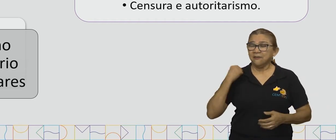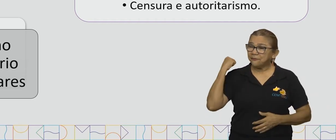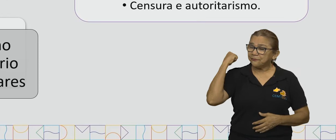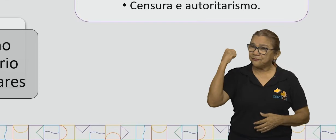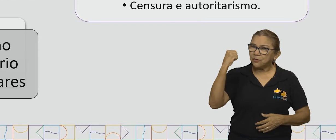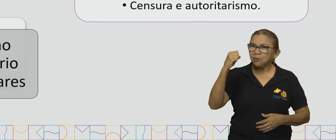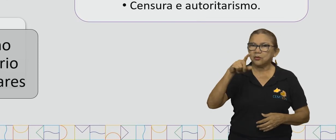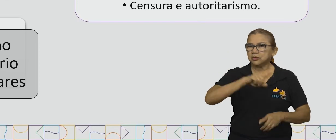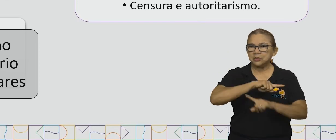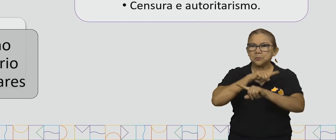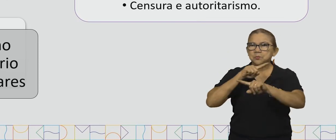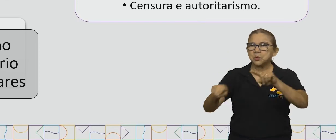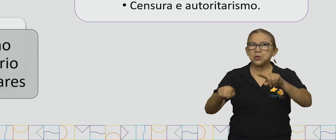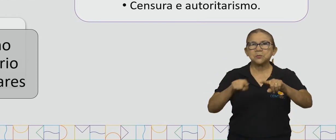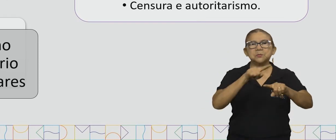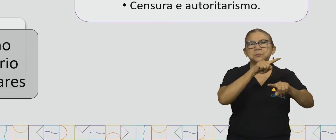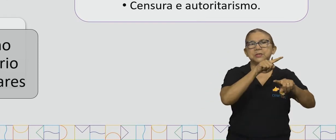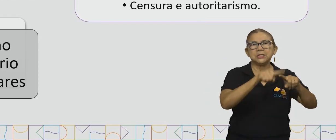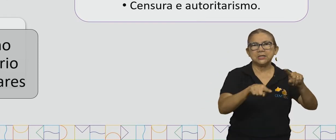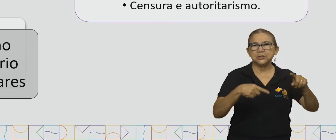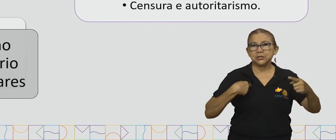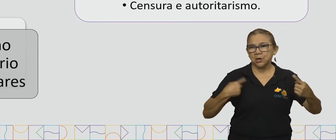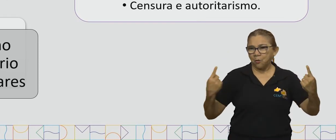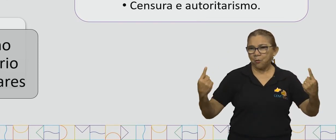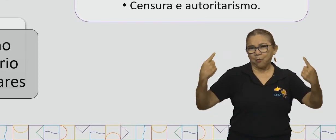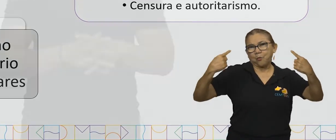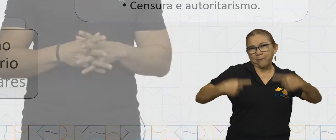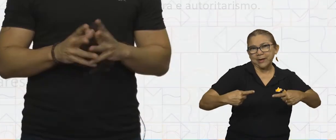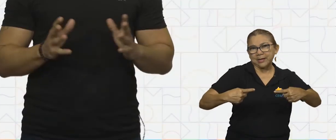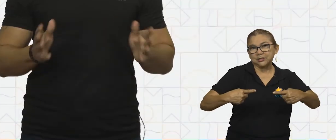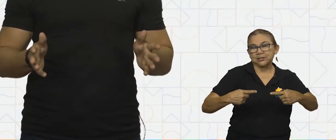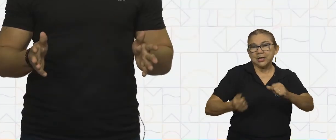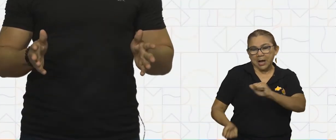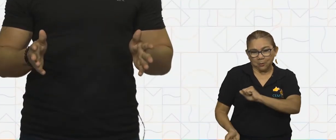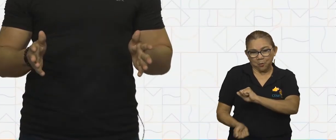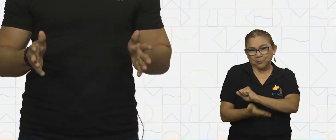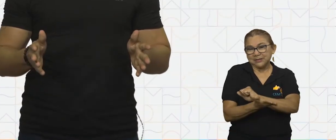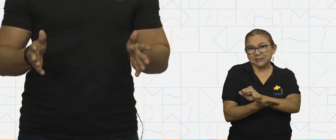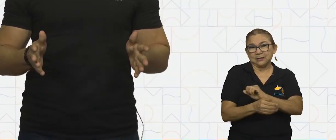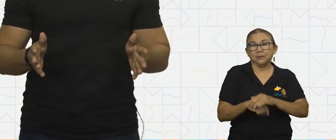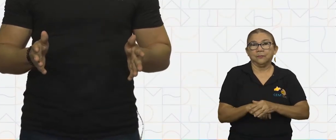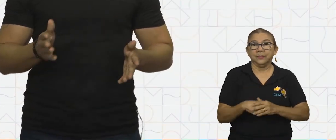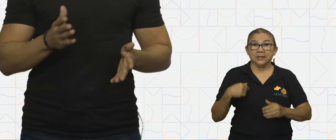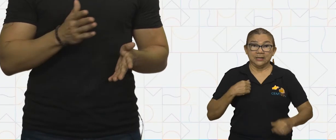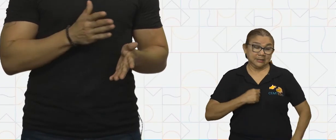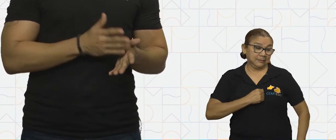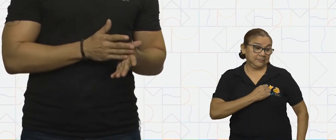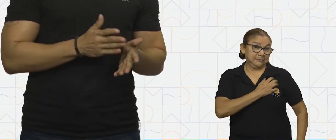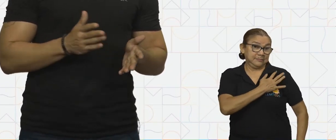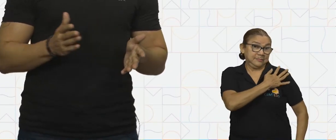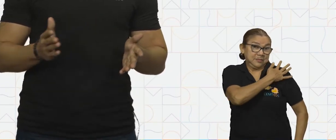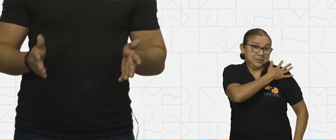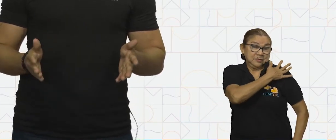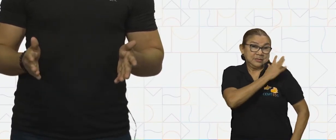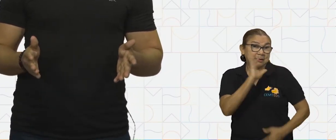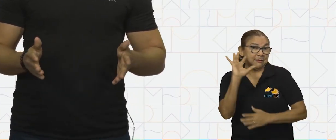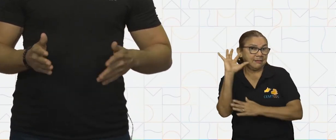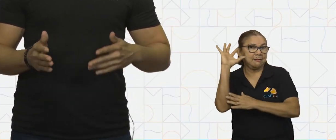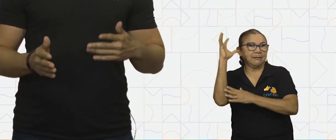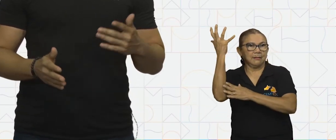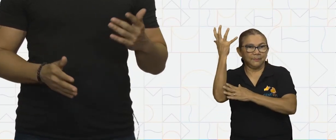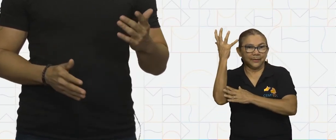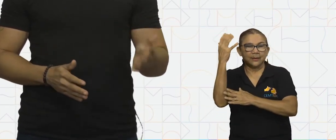desse período, o que impedia um combate transparente à corrupção. Durante o regime militar, os militares que tomaram